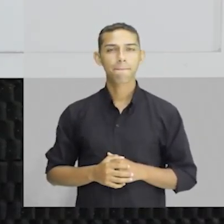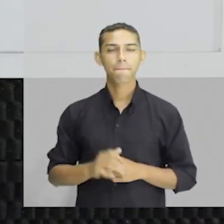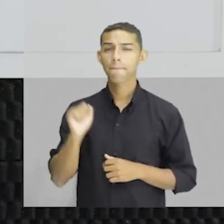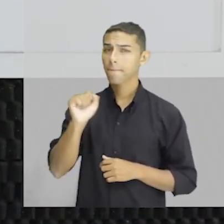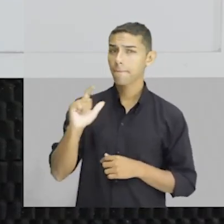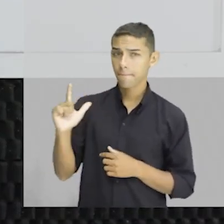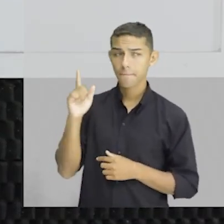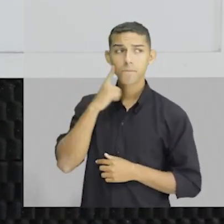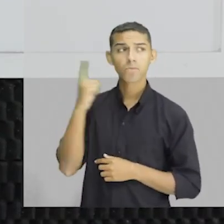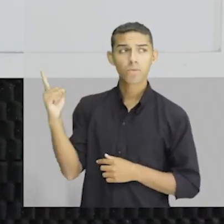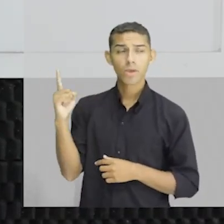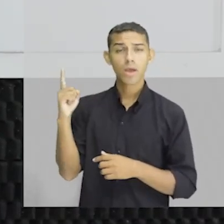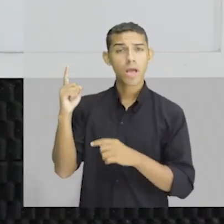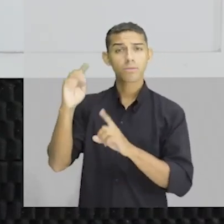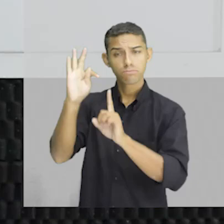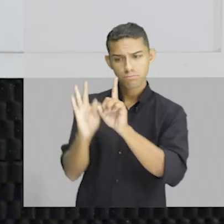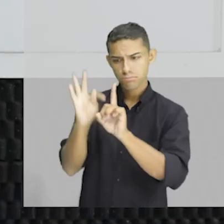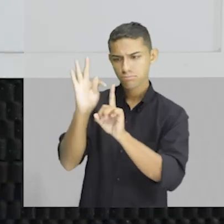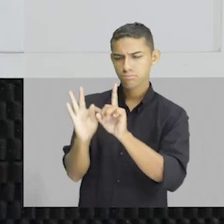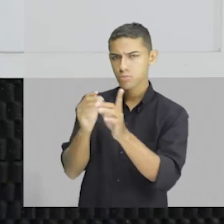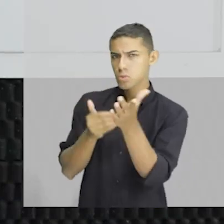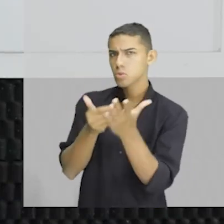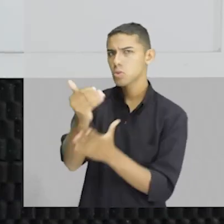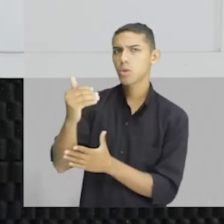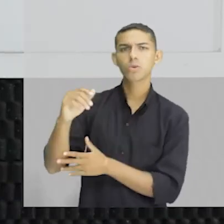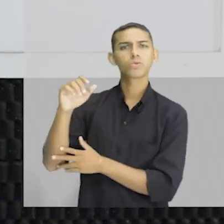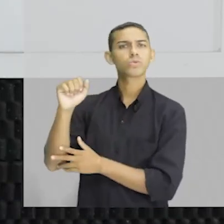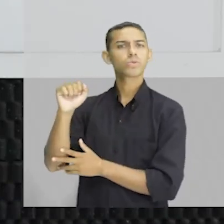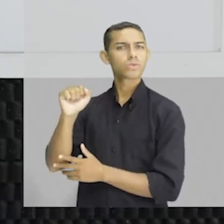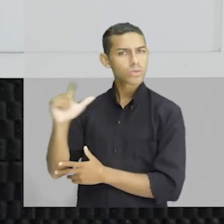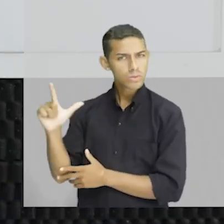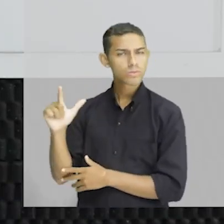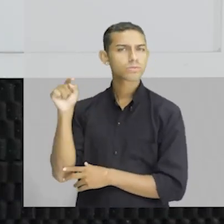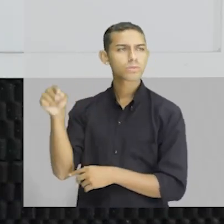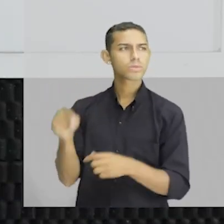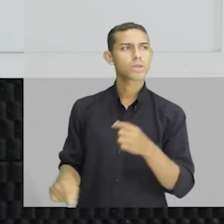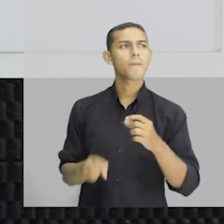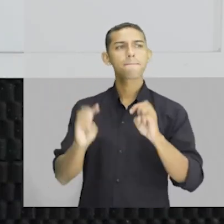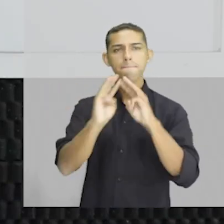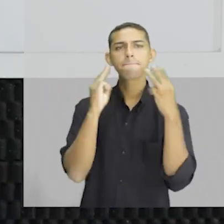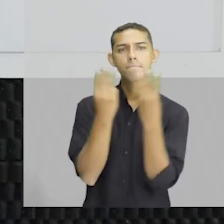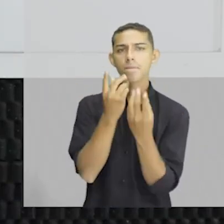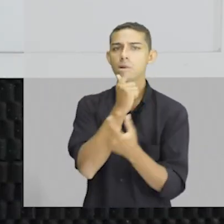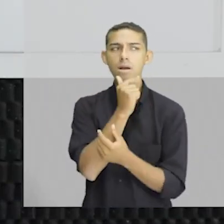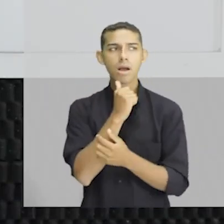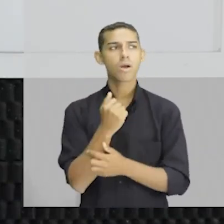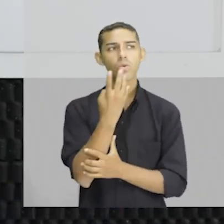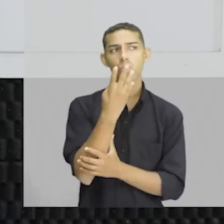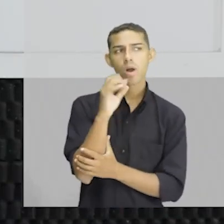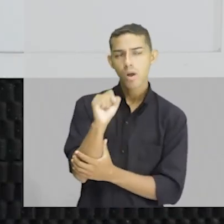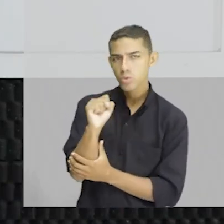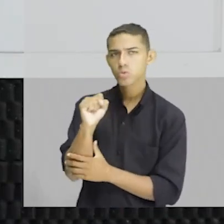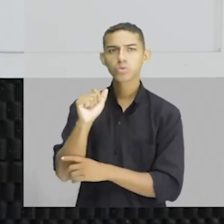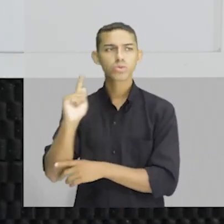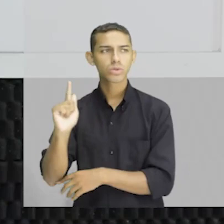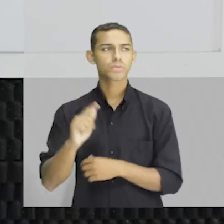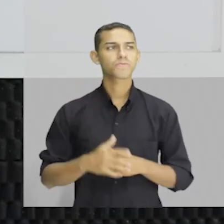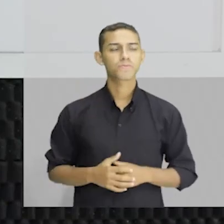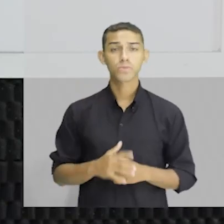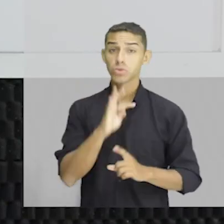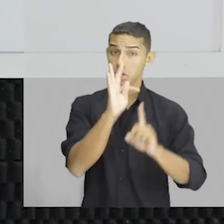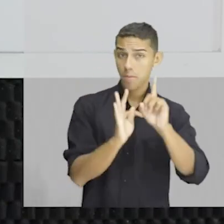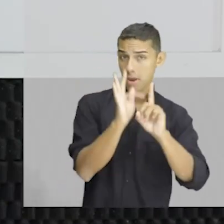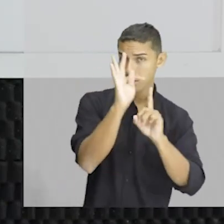temperatura inicial do parafuso 60 graus Celsius massa da água 48 gramas temperatura inicial da água